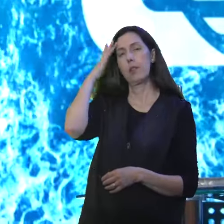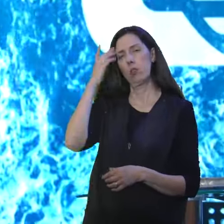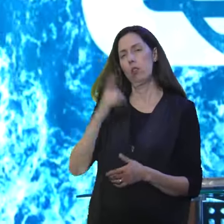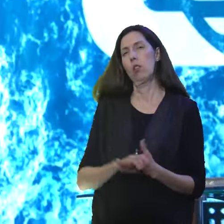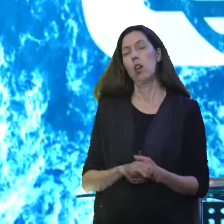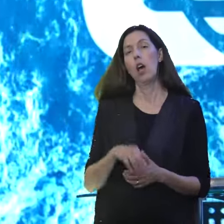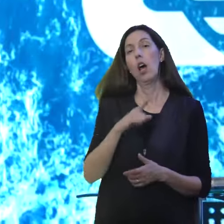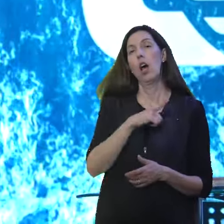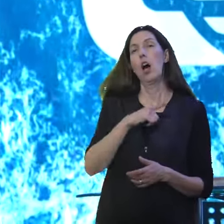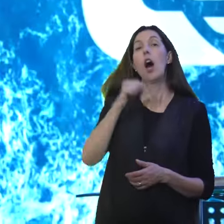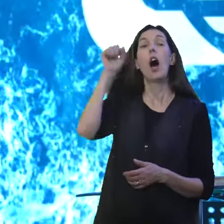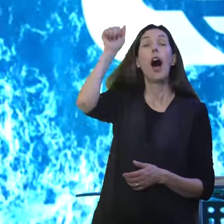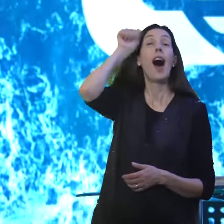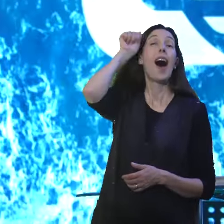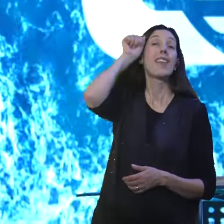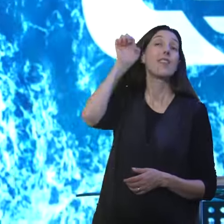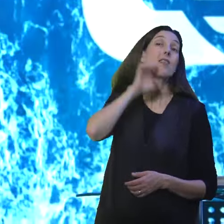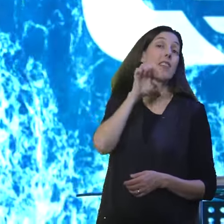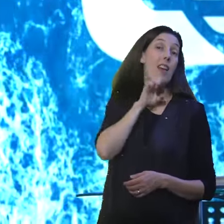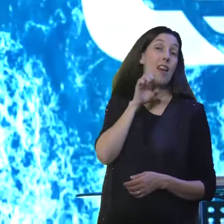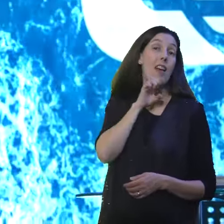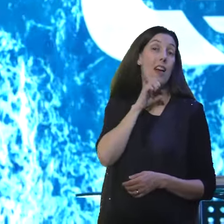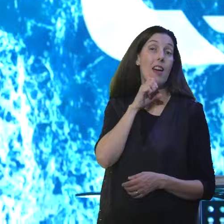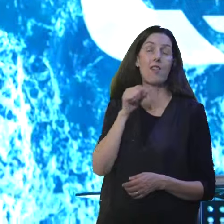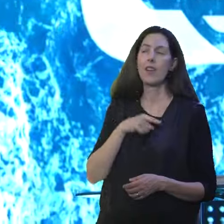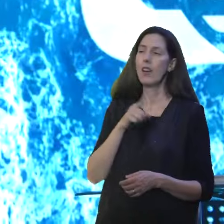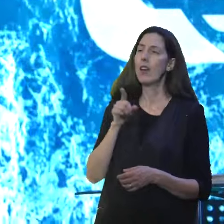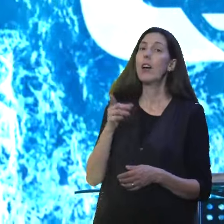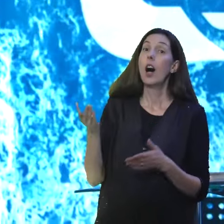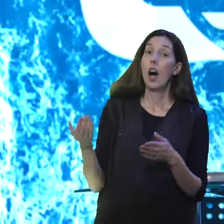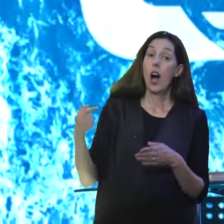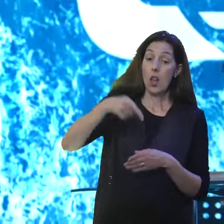Eva estavam comendo?